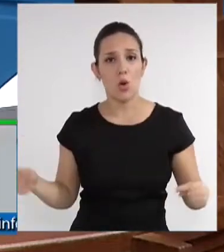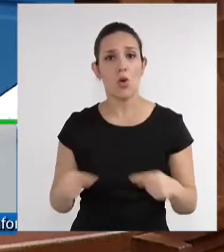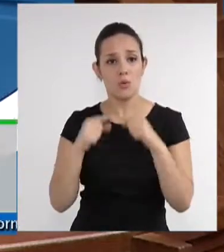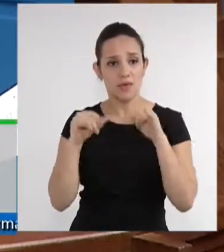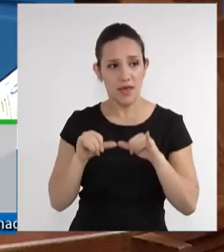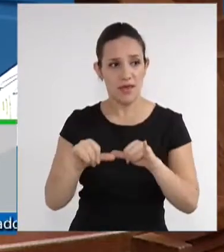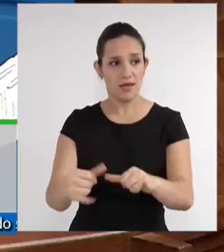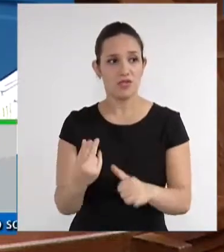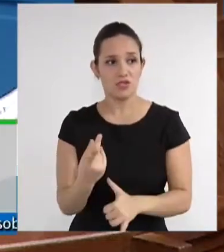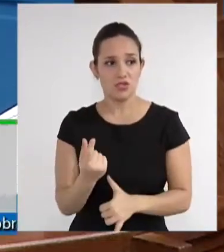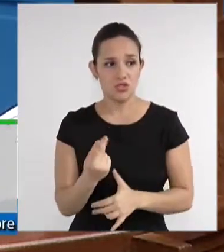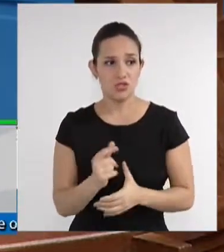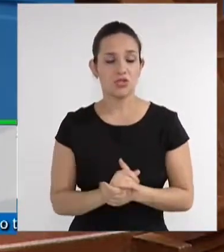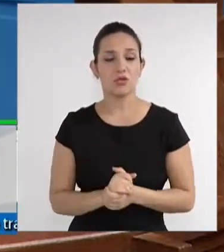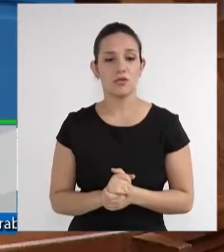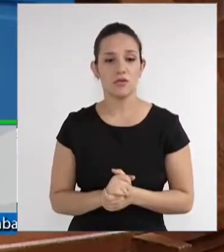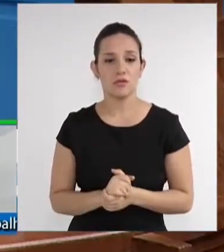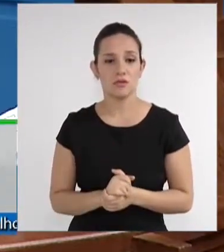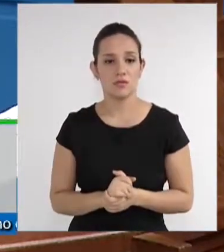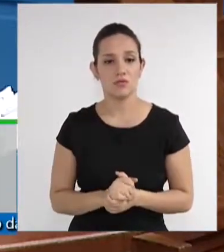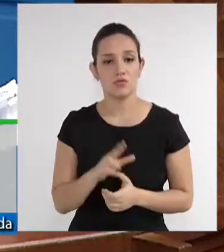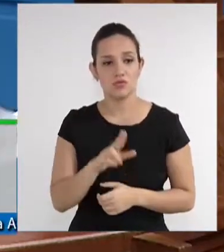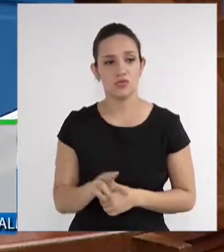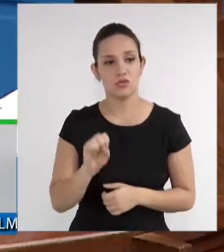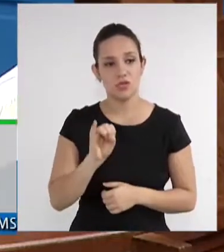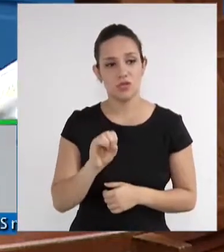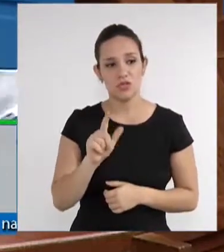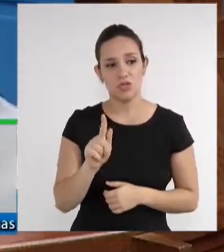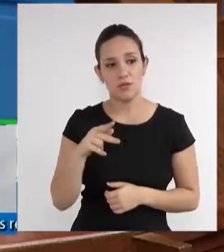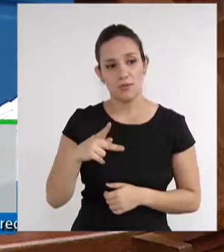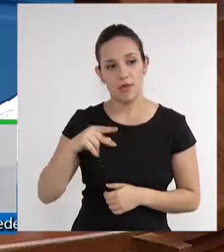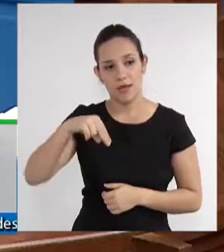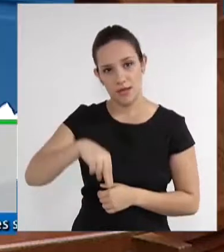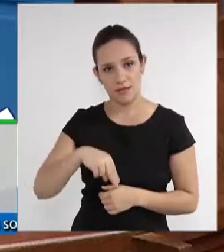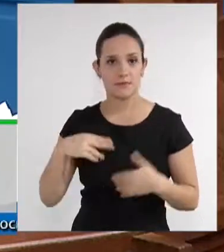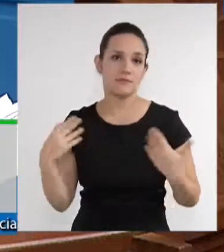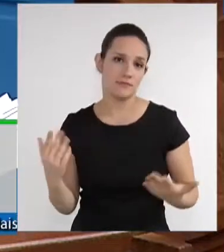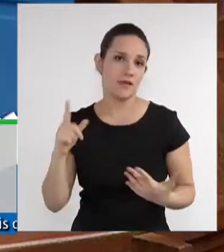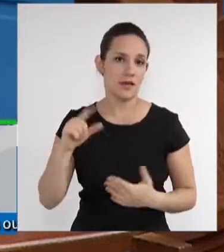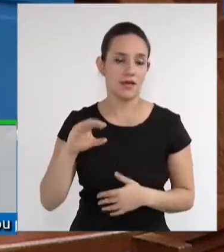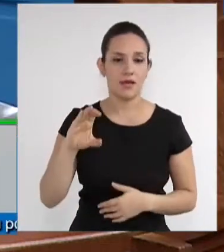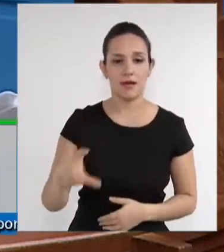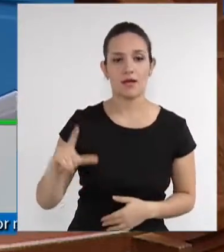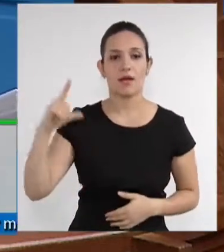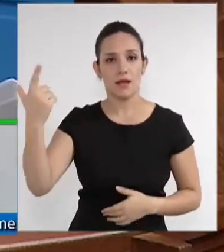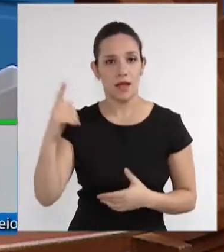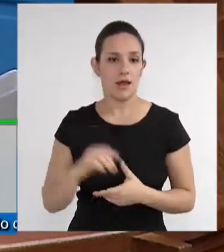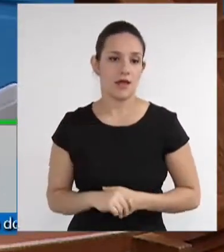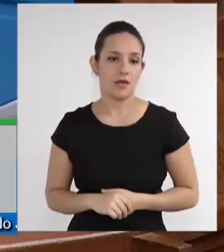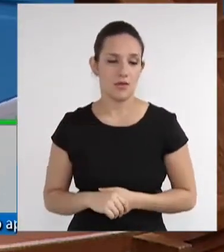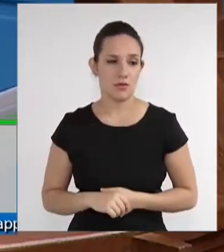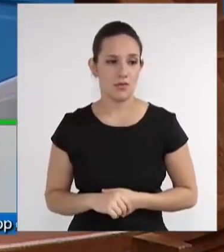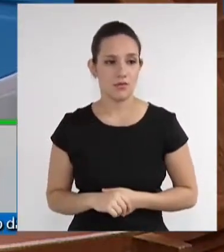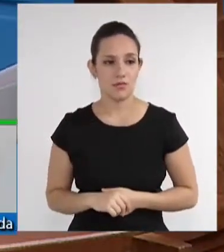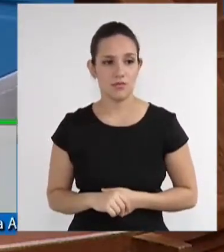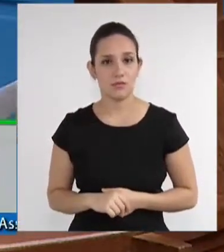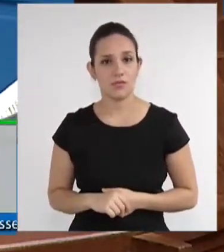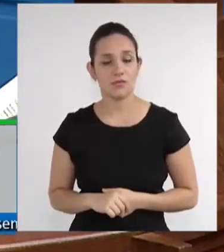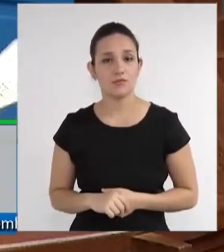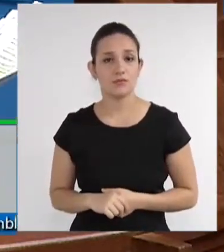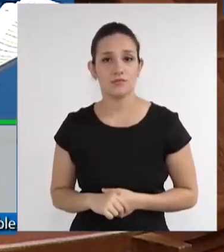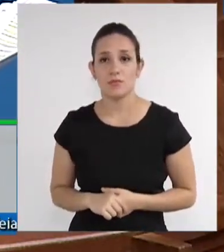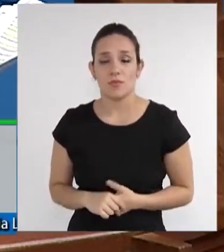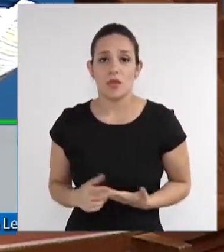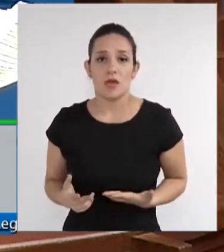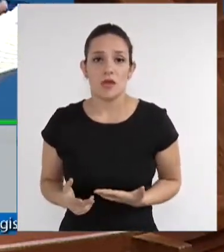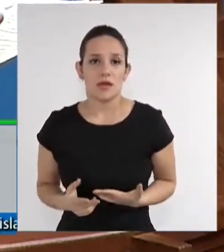caso corrente, utilizando-se do IGPM. Evidente que não foi vontade do legislador manter ad perpétua